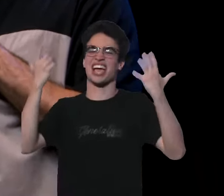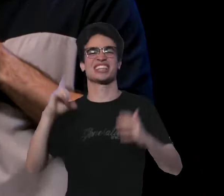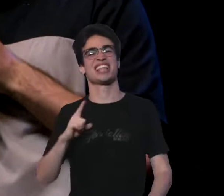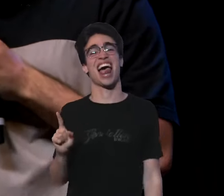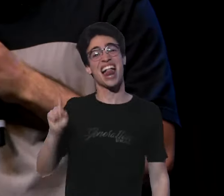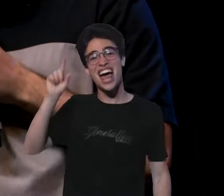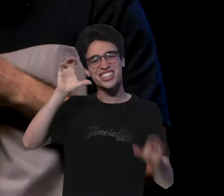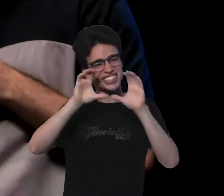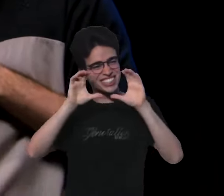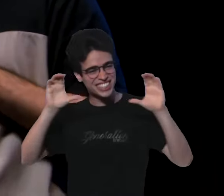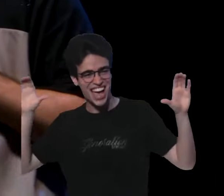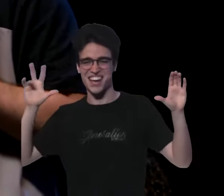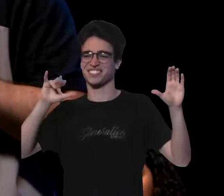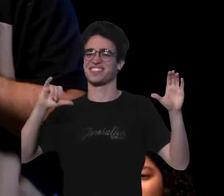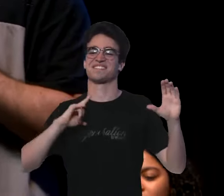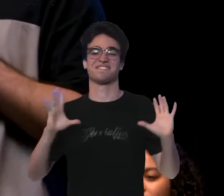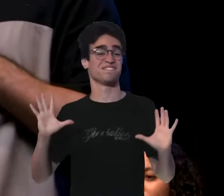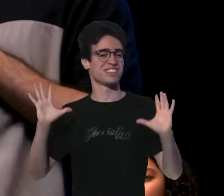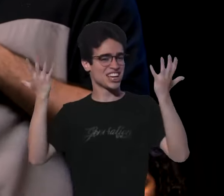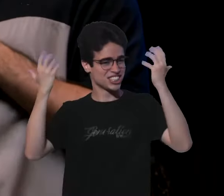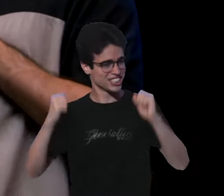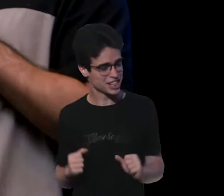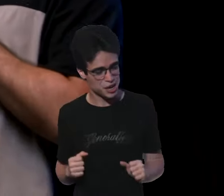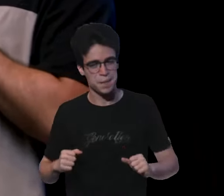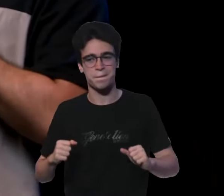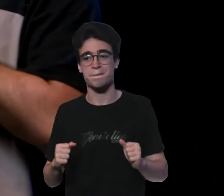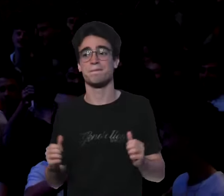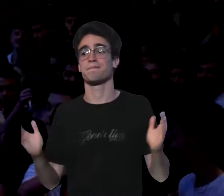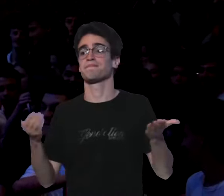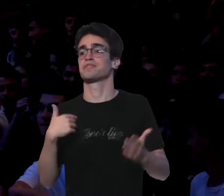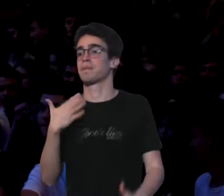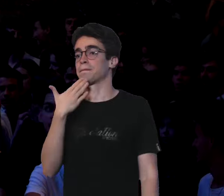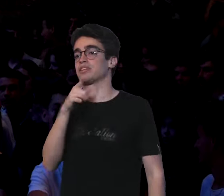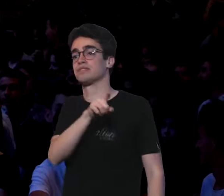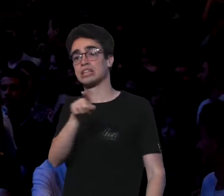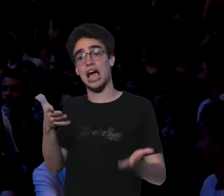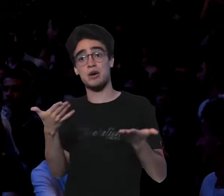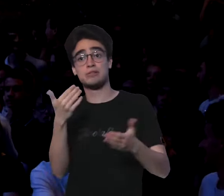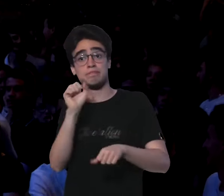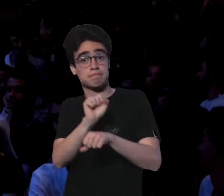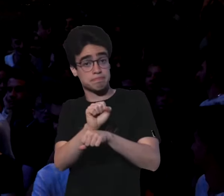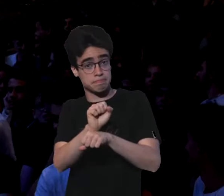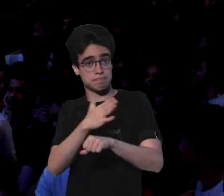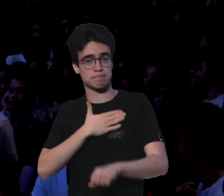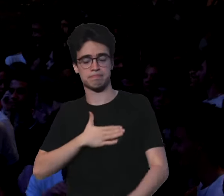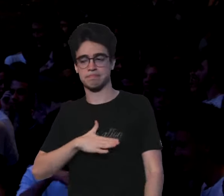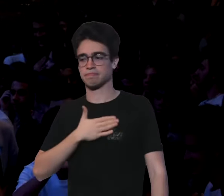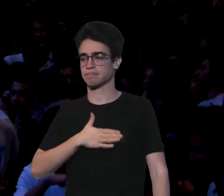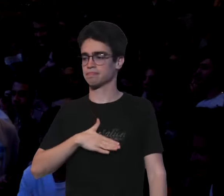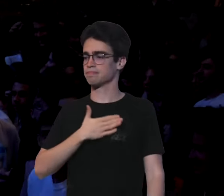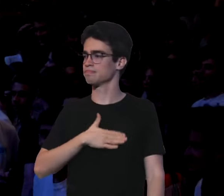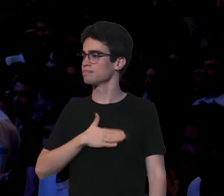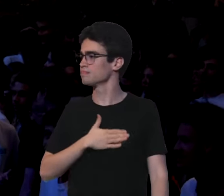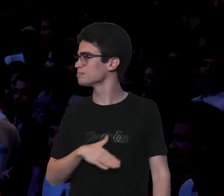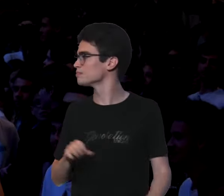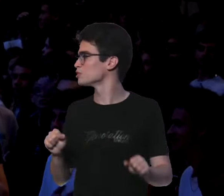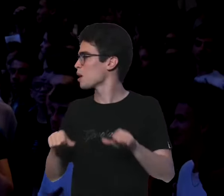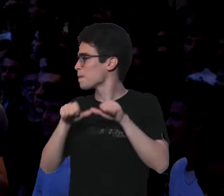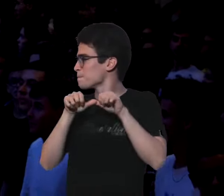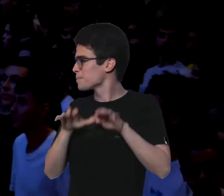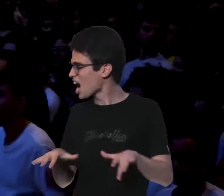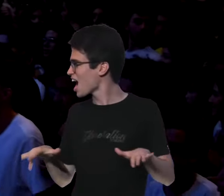Amém. Vou pedir o seu silêncio. Coloca o pad um